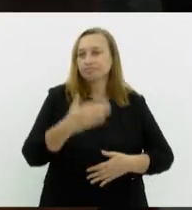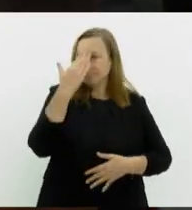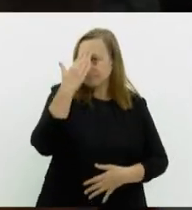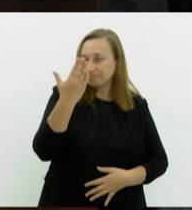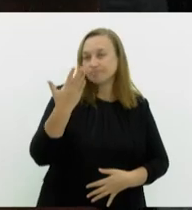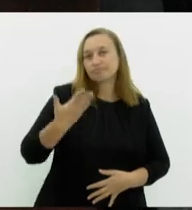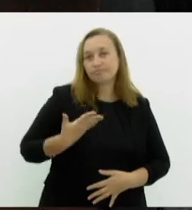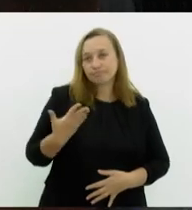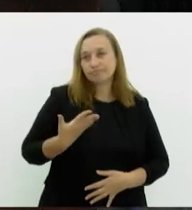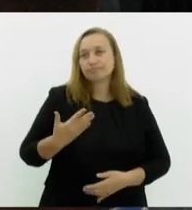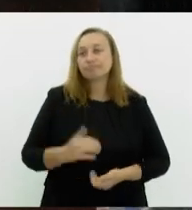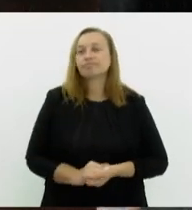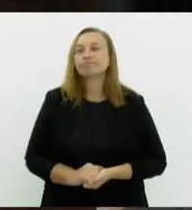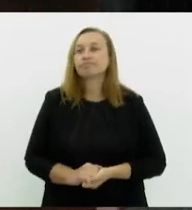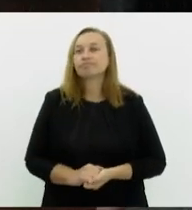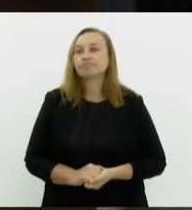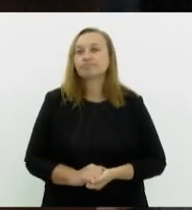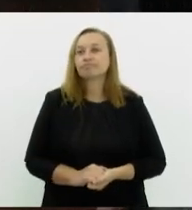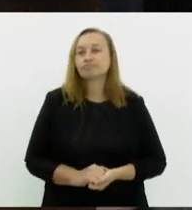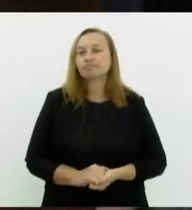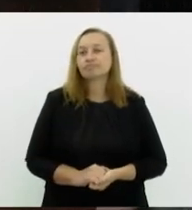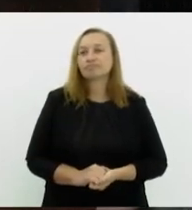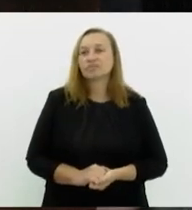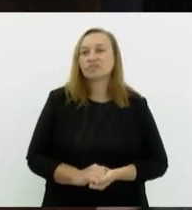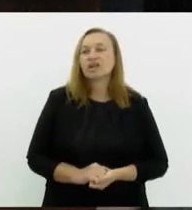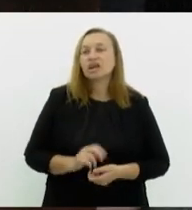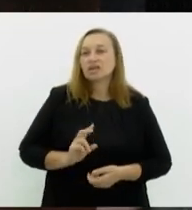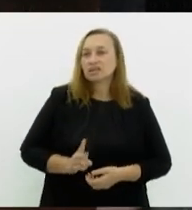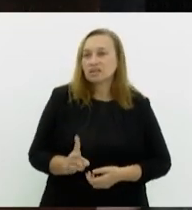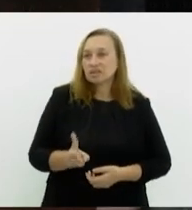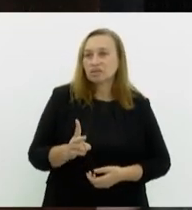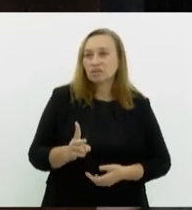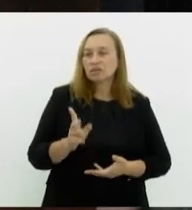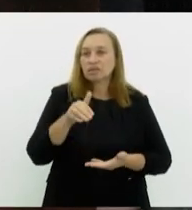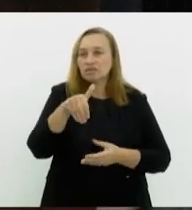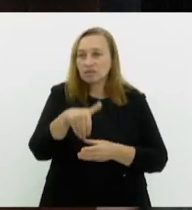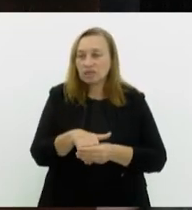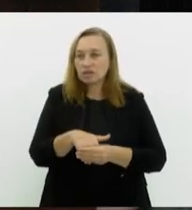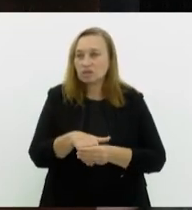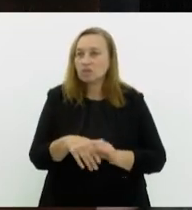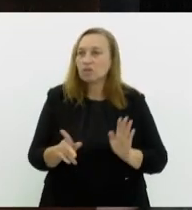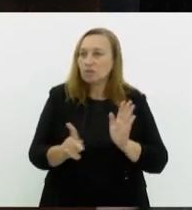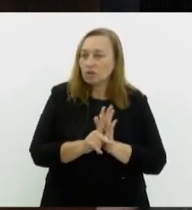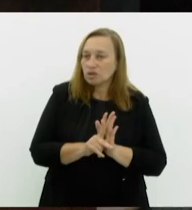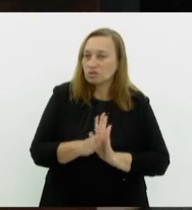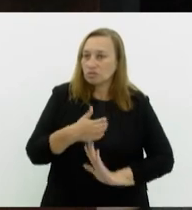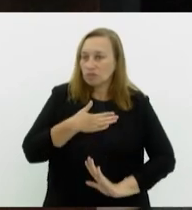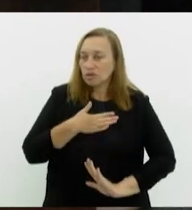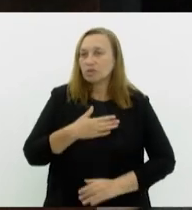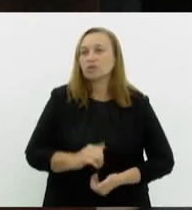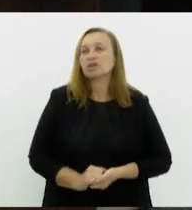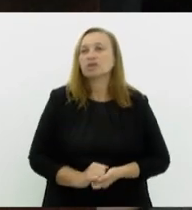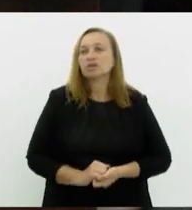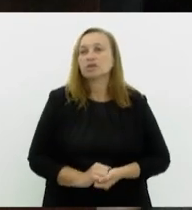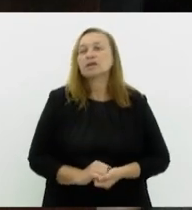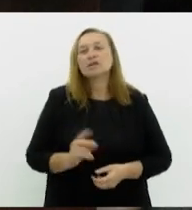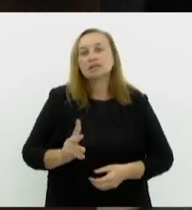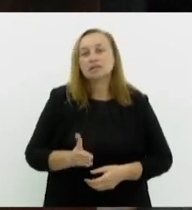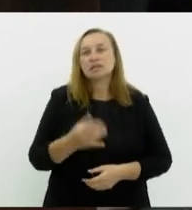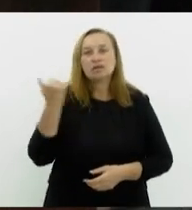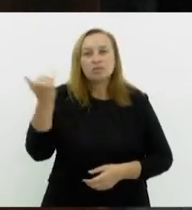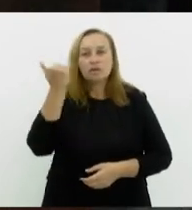os colegas, como faço costumeiramente quando é votado um projeto de minha autoria. Acho sempre